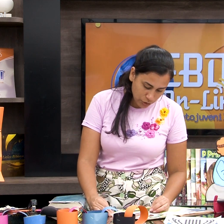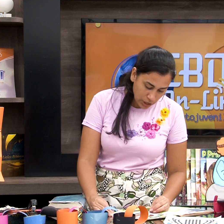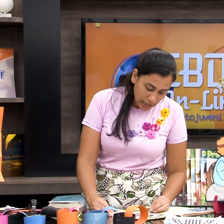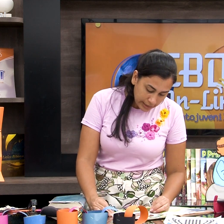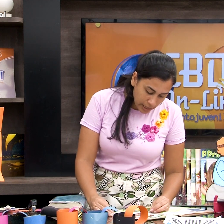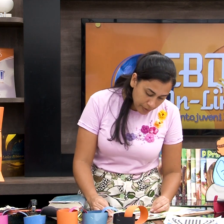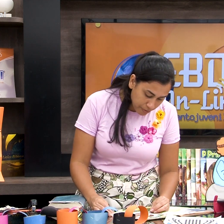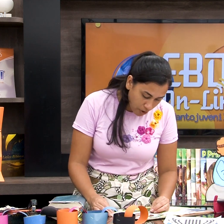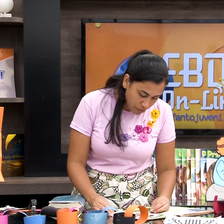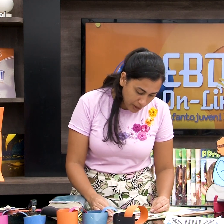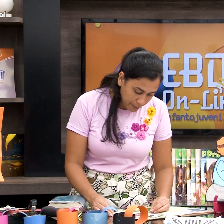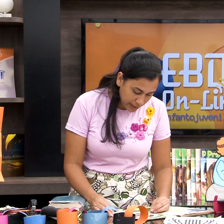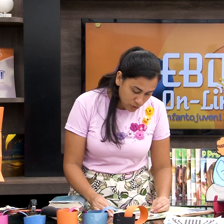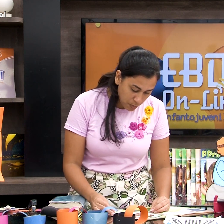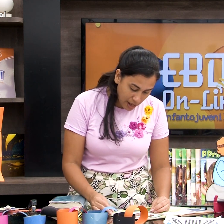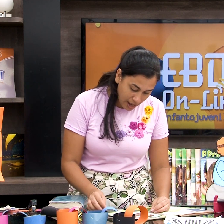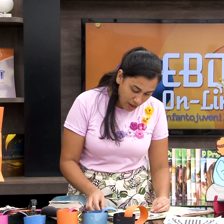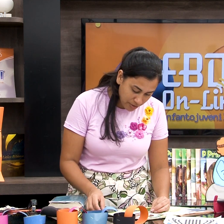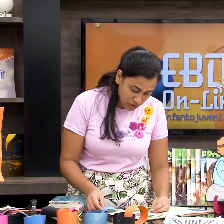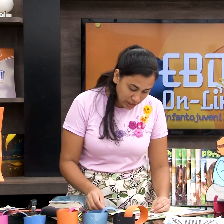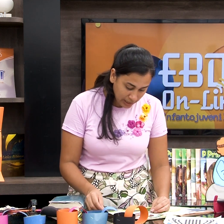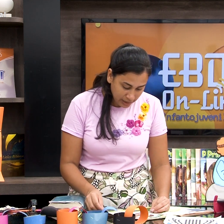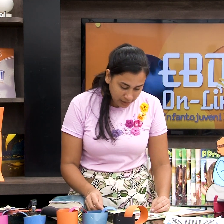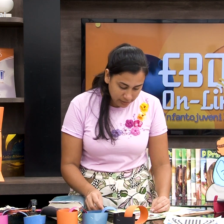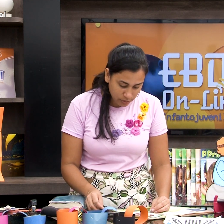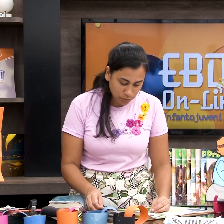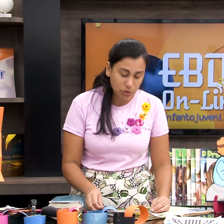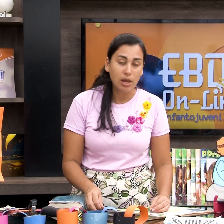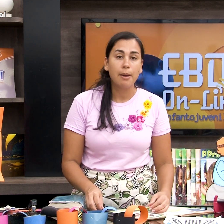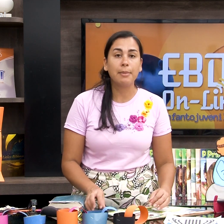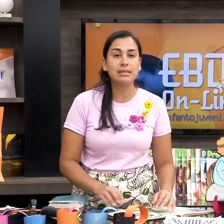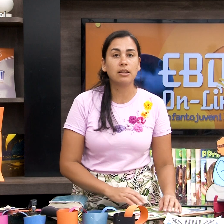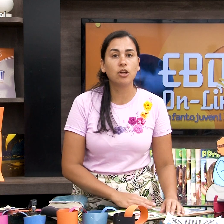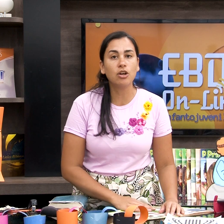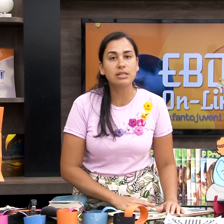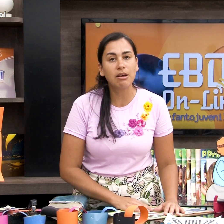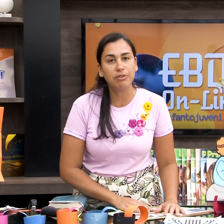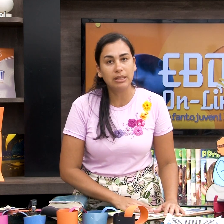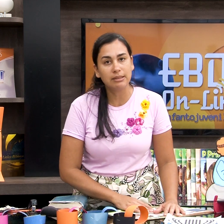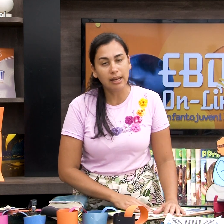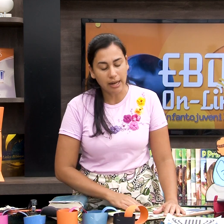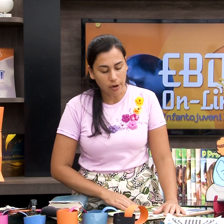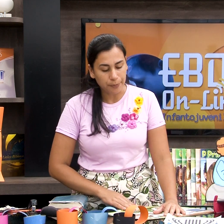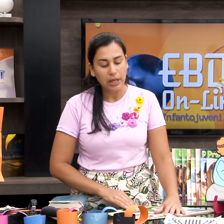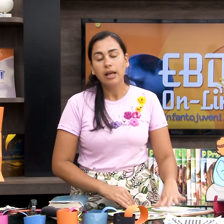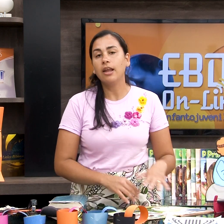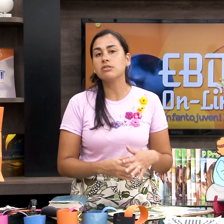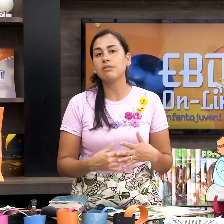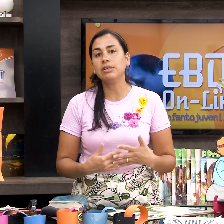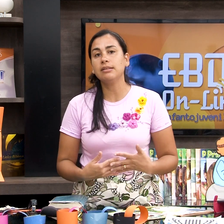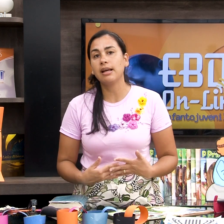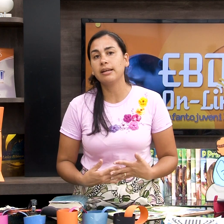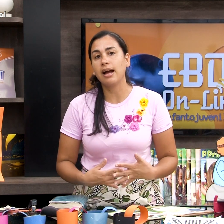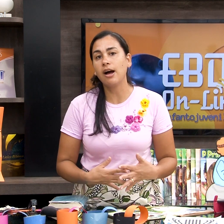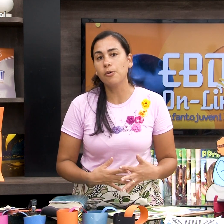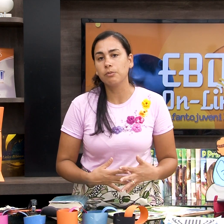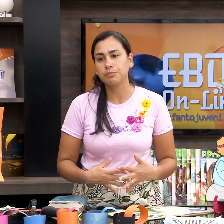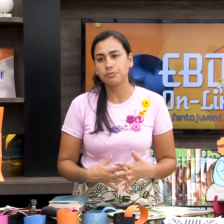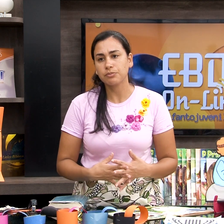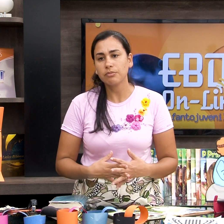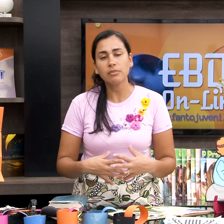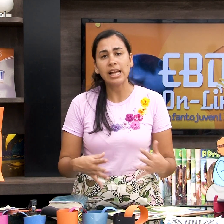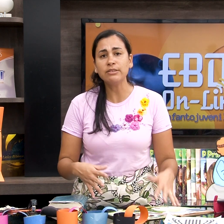a Deus não envolve apenas palavras e cânticos, mas a nossa vida integral. A nossa vida